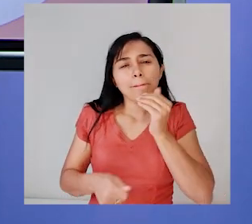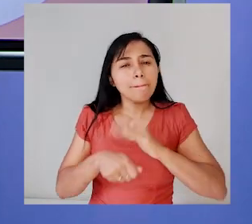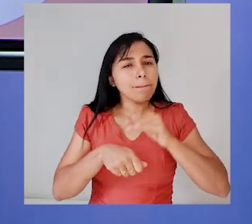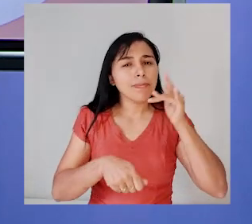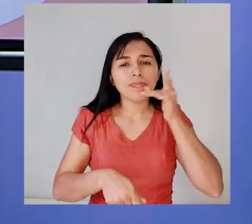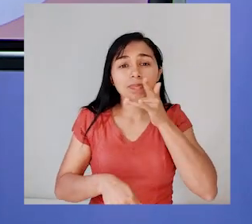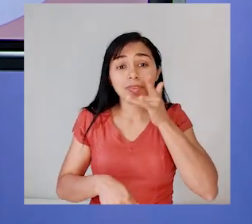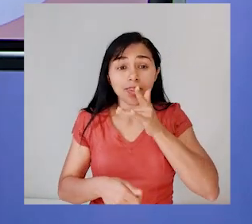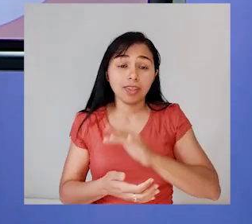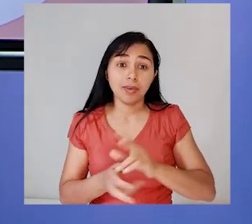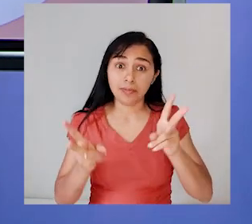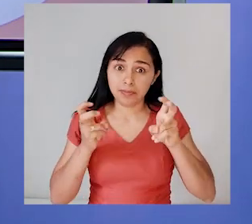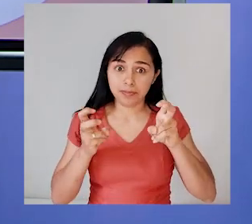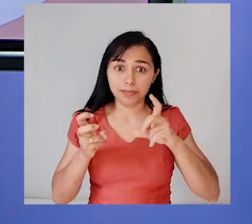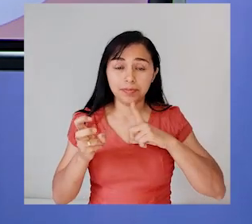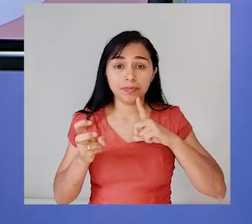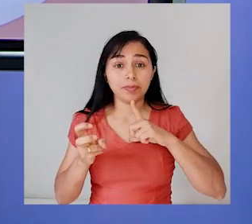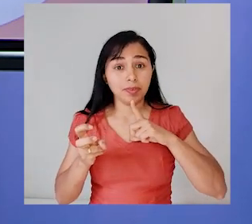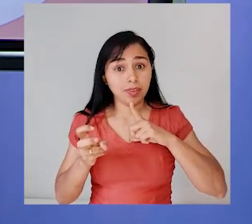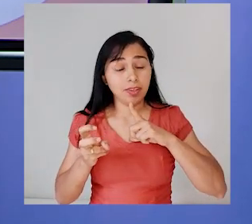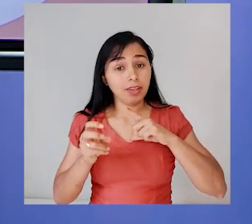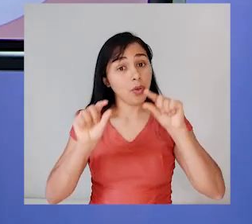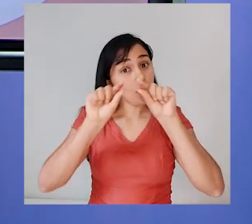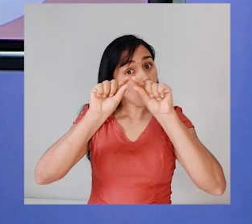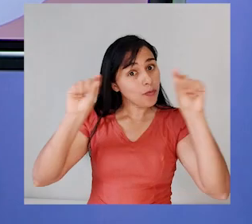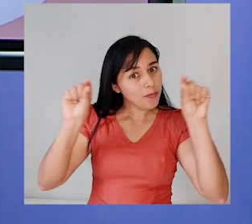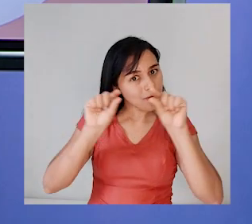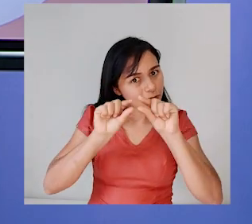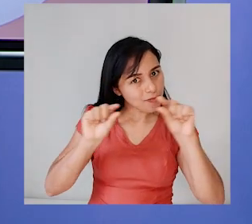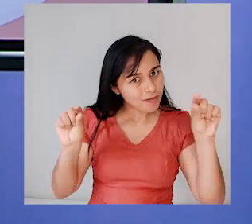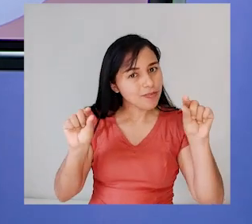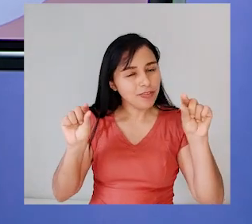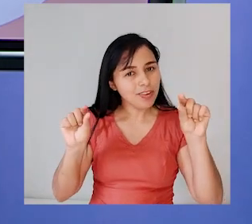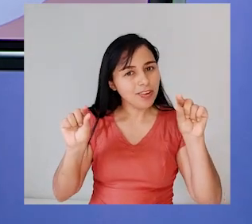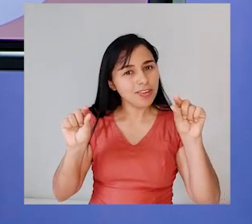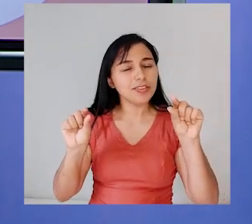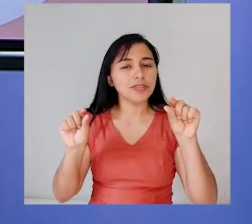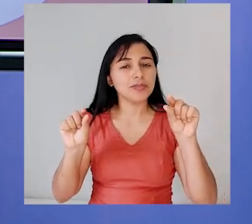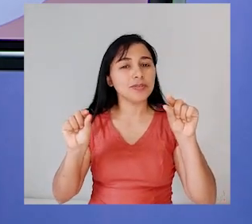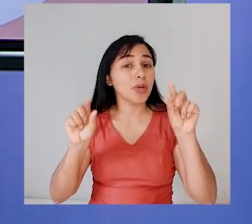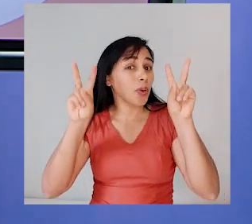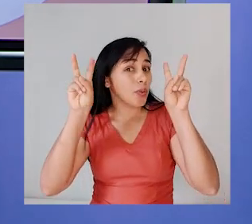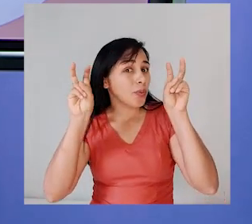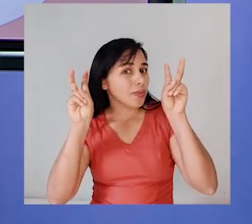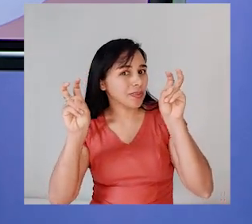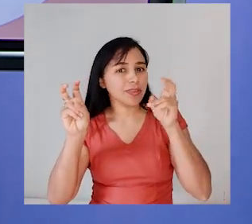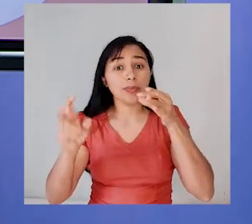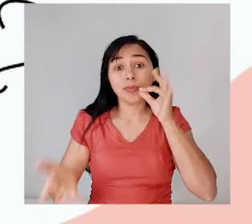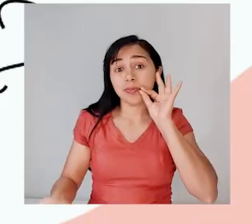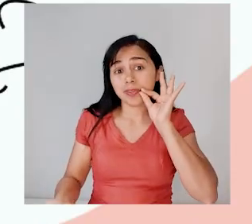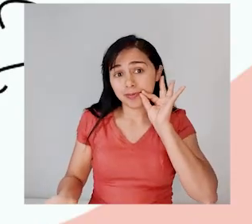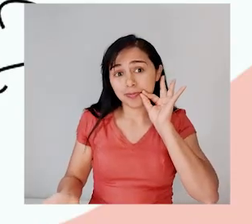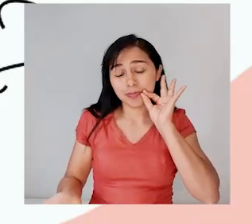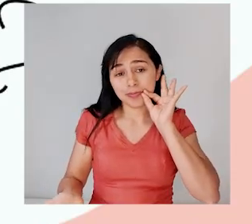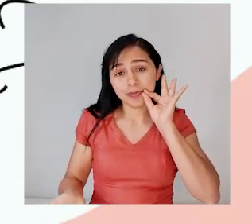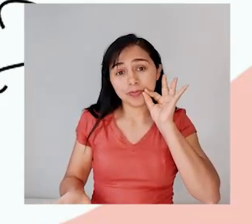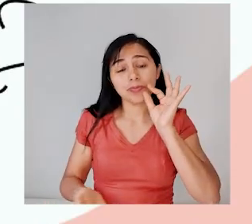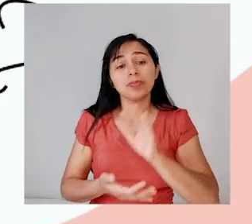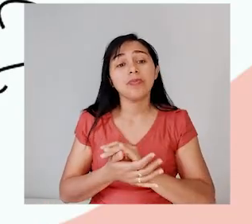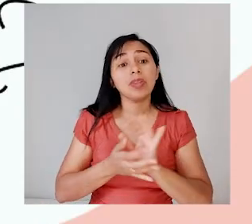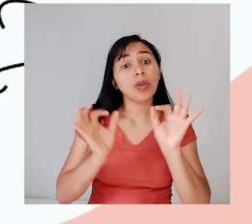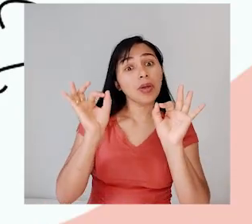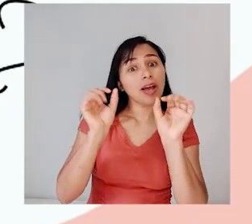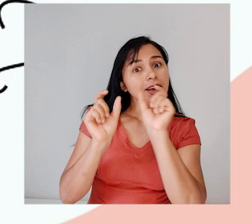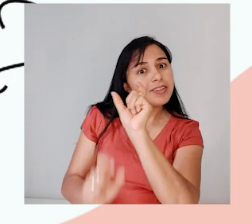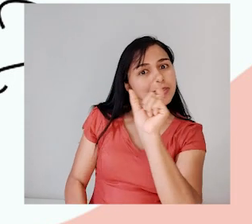aí uns versos que falam de café. Estes versos formam a